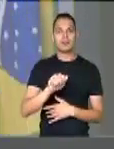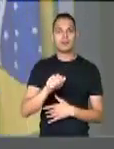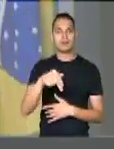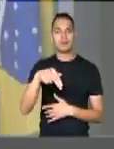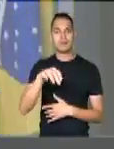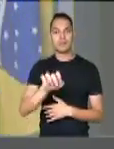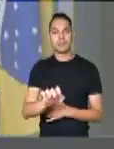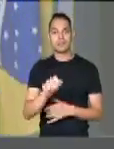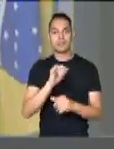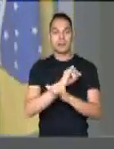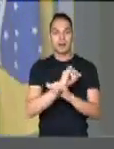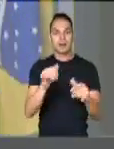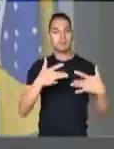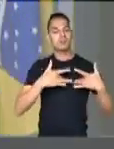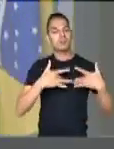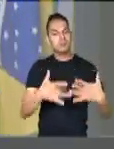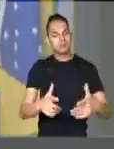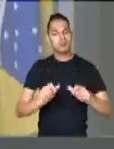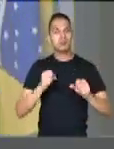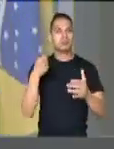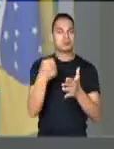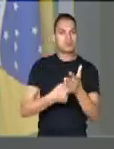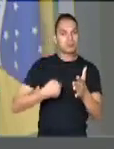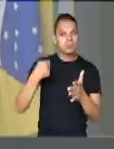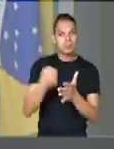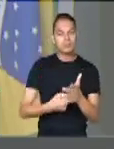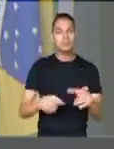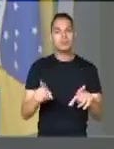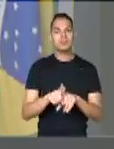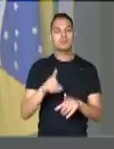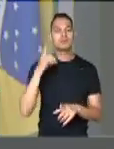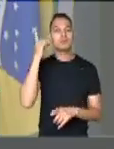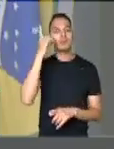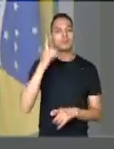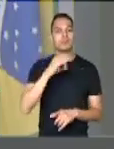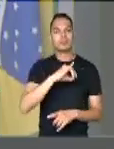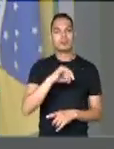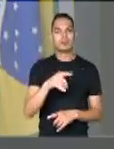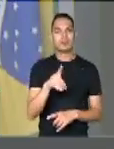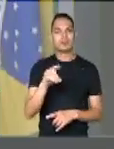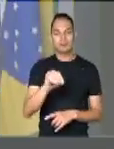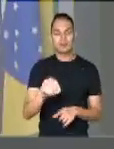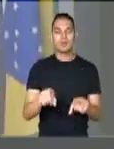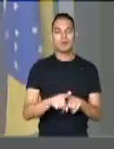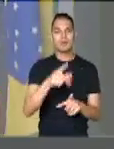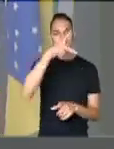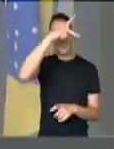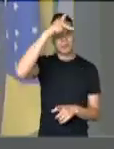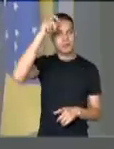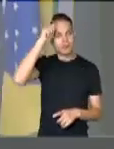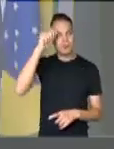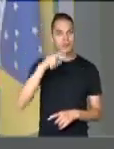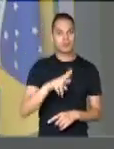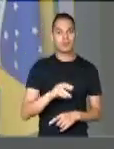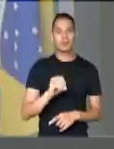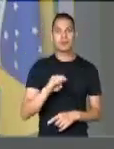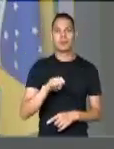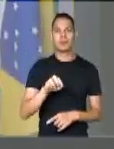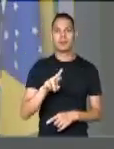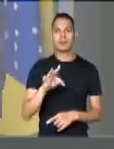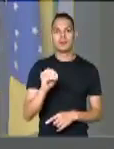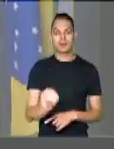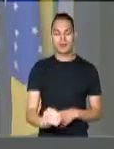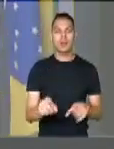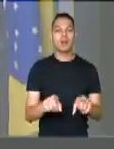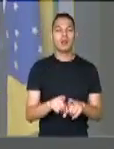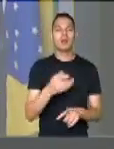colocando à disposição dessa luta. Vi também o deputado João Roma, o prefeito Colbert Martins. Eu disse até ao nosso